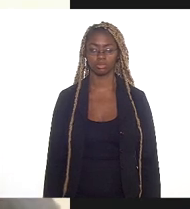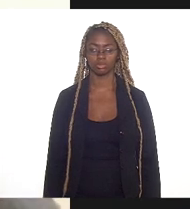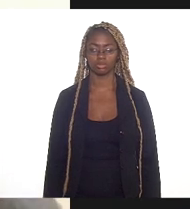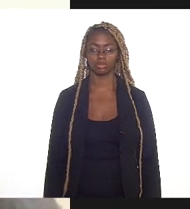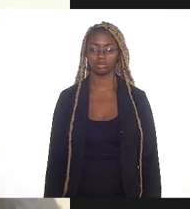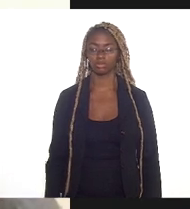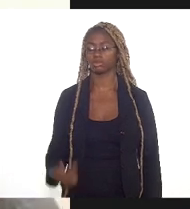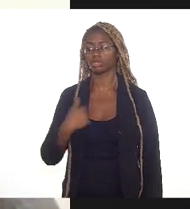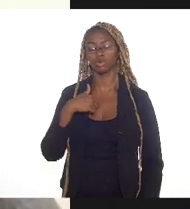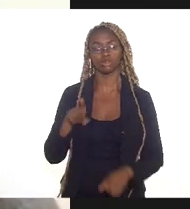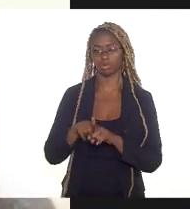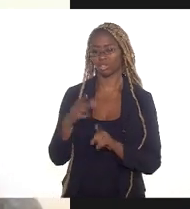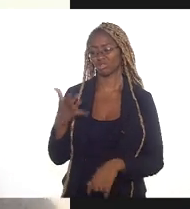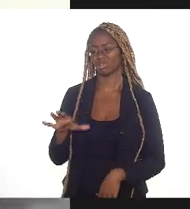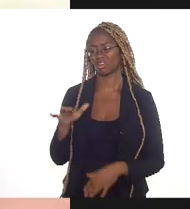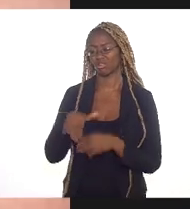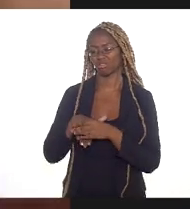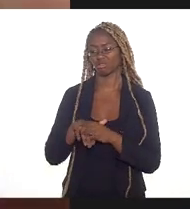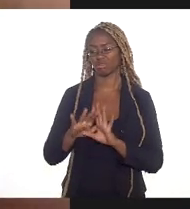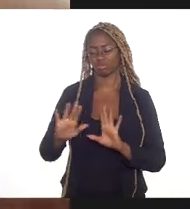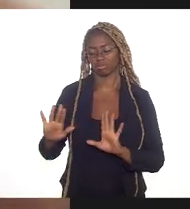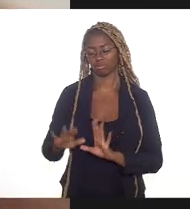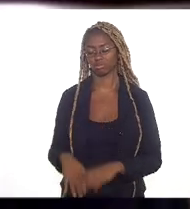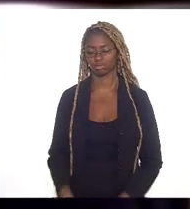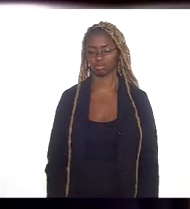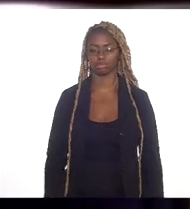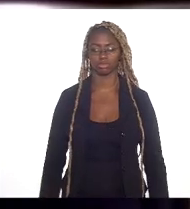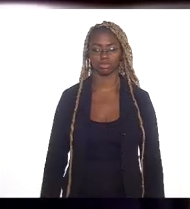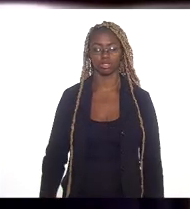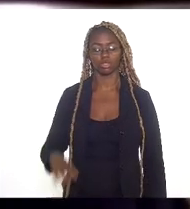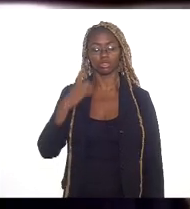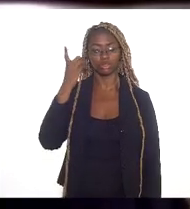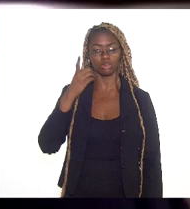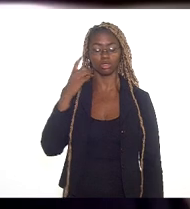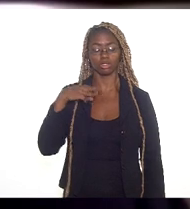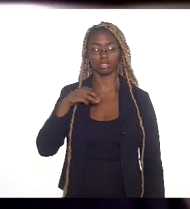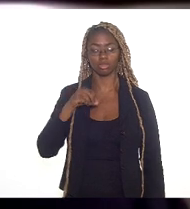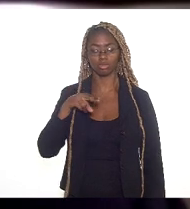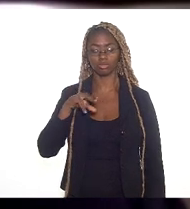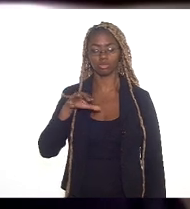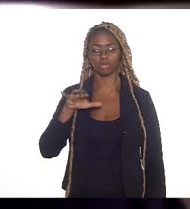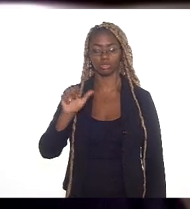Vou me abster, senhor presidente. Deputada Mônica Francisco.